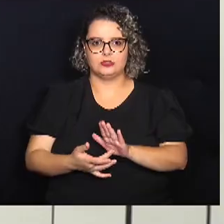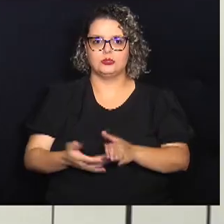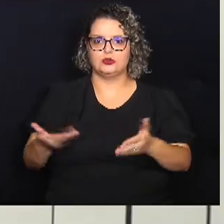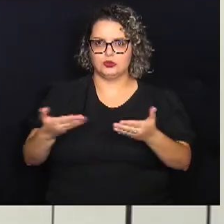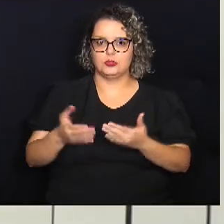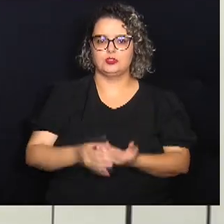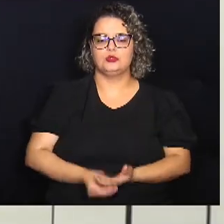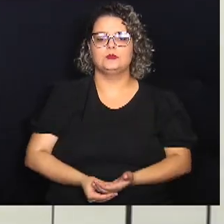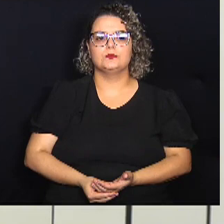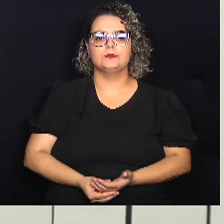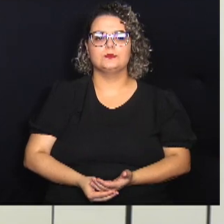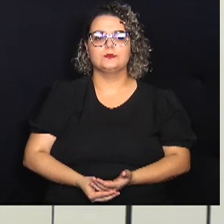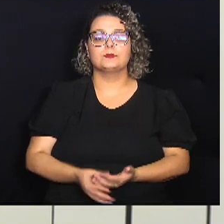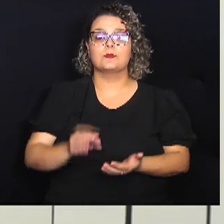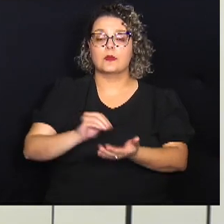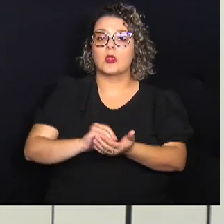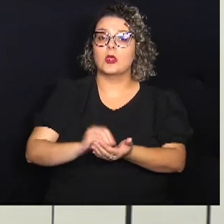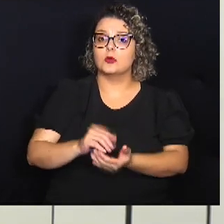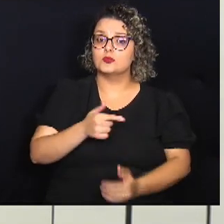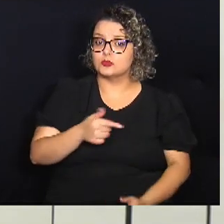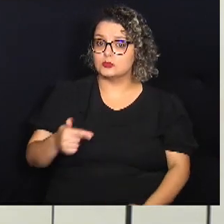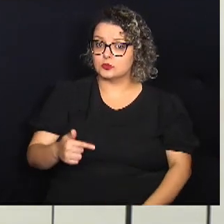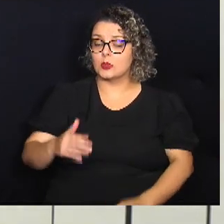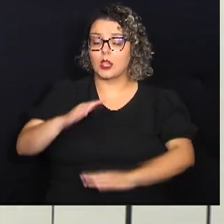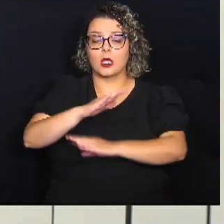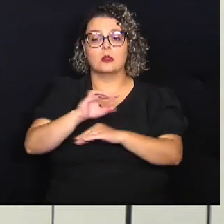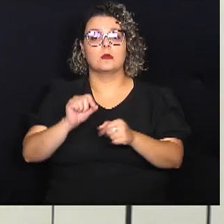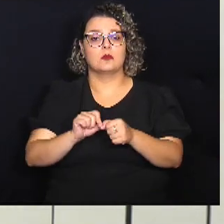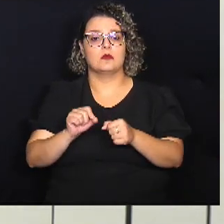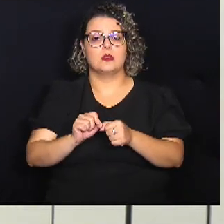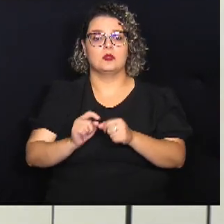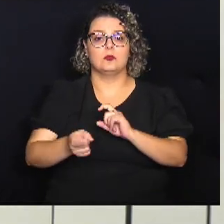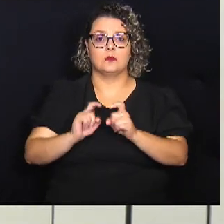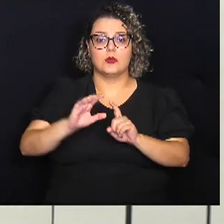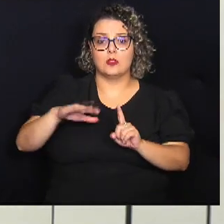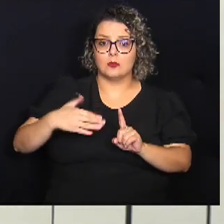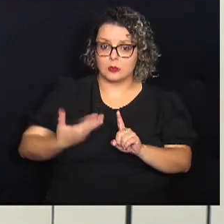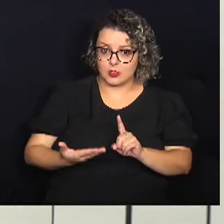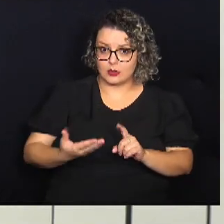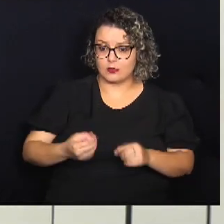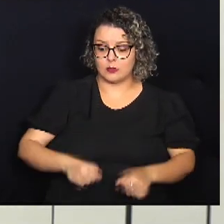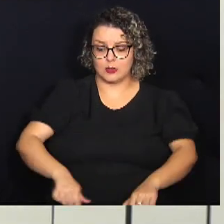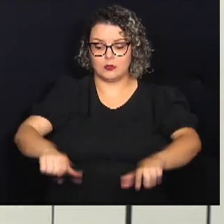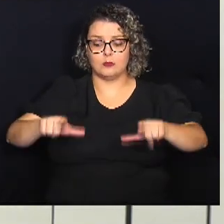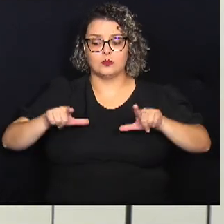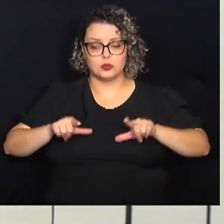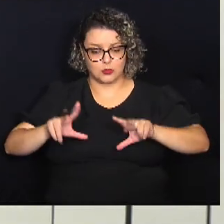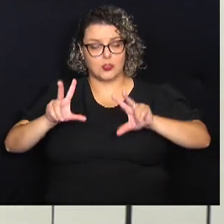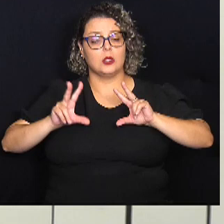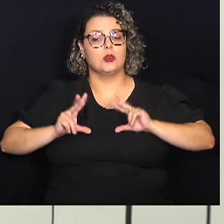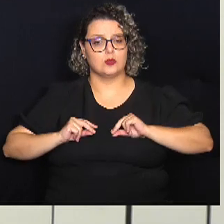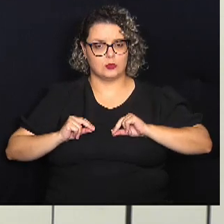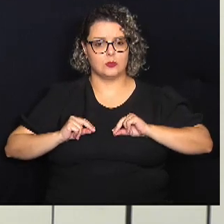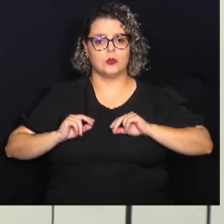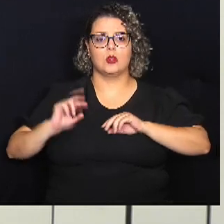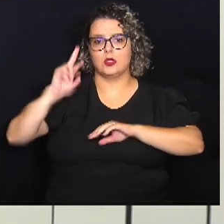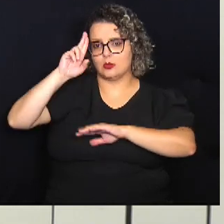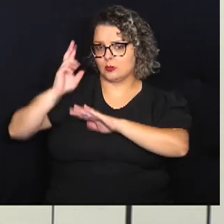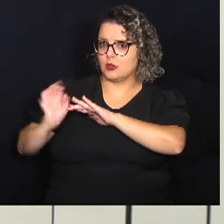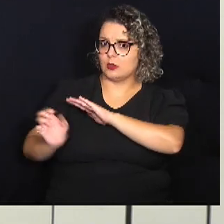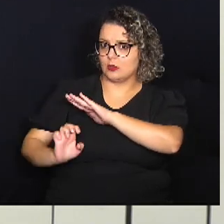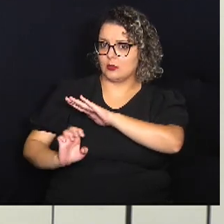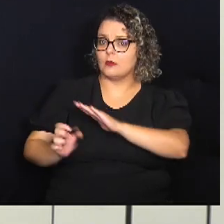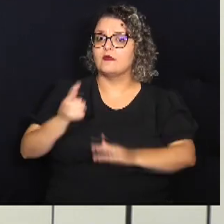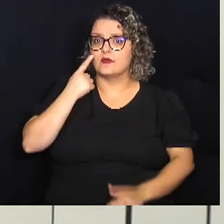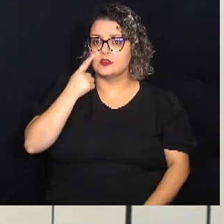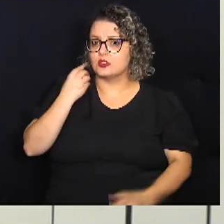noite. E na última semana, a Câmara realizou uma solenidade para a entrega do Diploma de Mérito Empresarial. Veja como